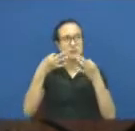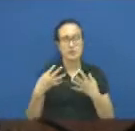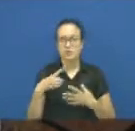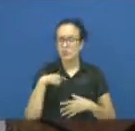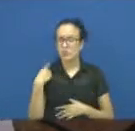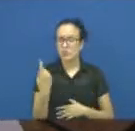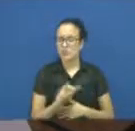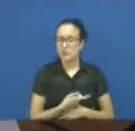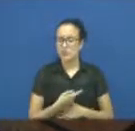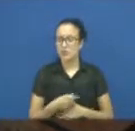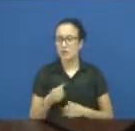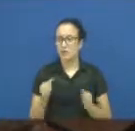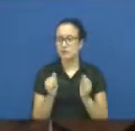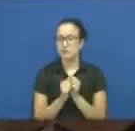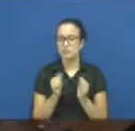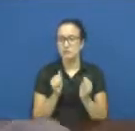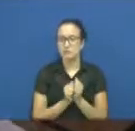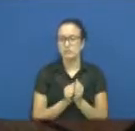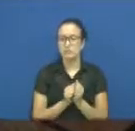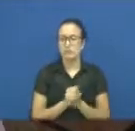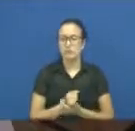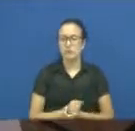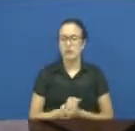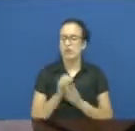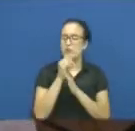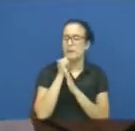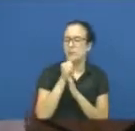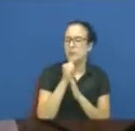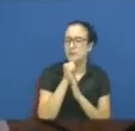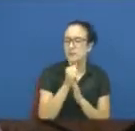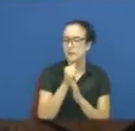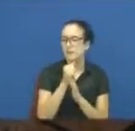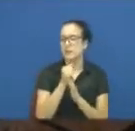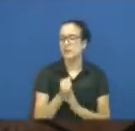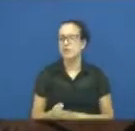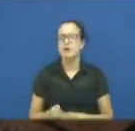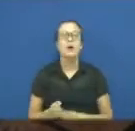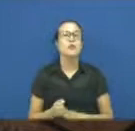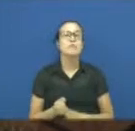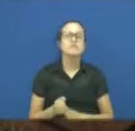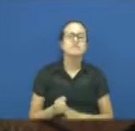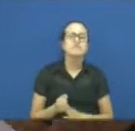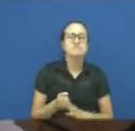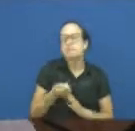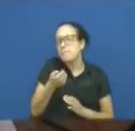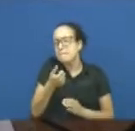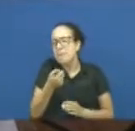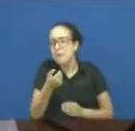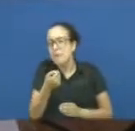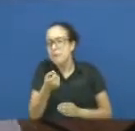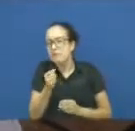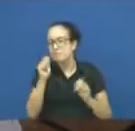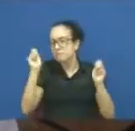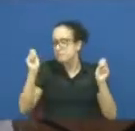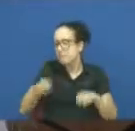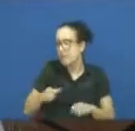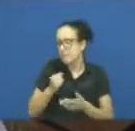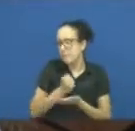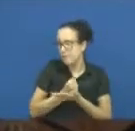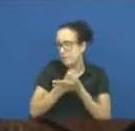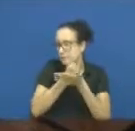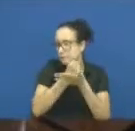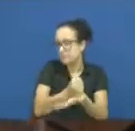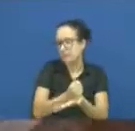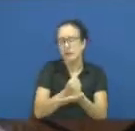nós estamos aqui, através dessa homenagem, dando o mínimo que a cidade de Limeira pode dar de